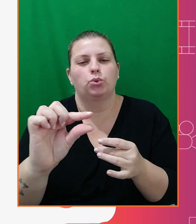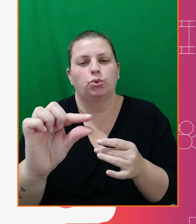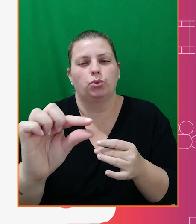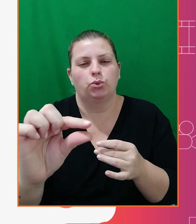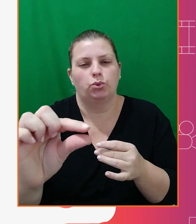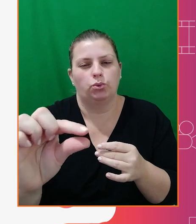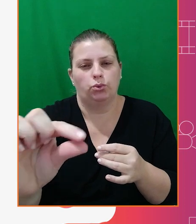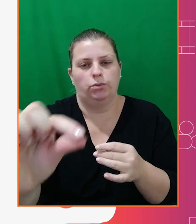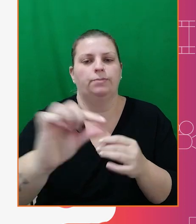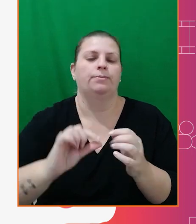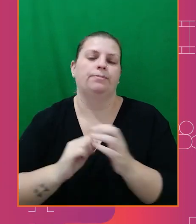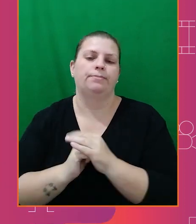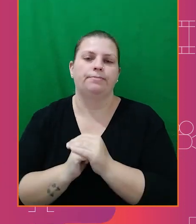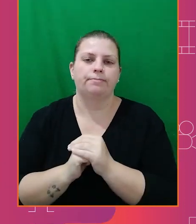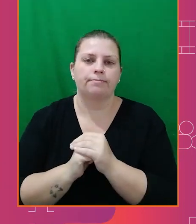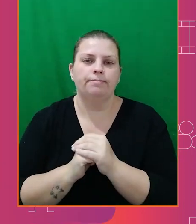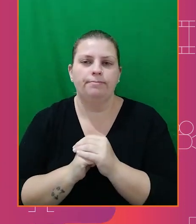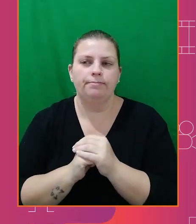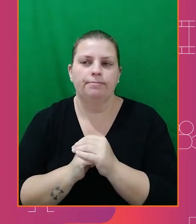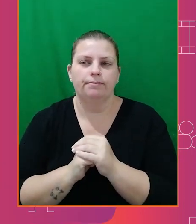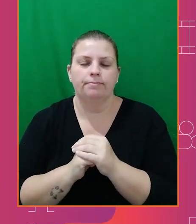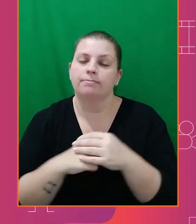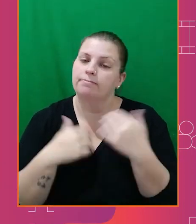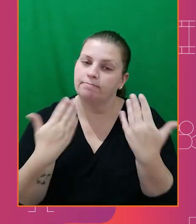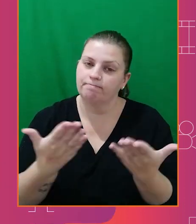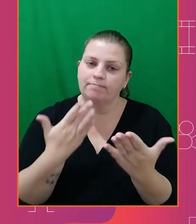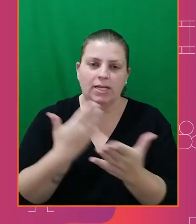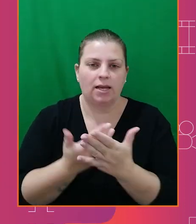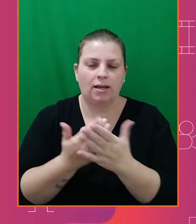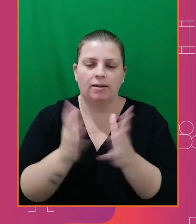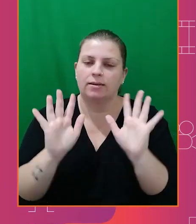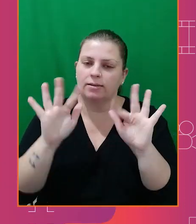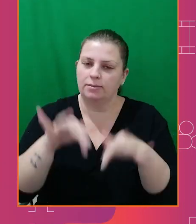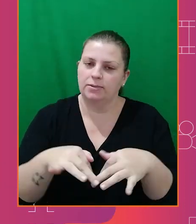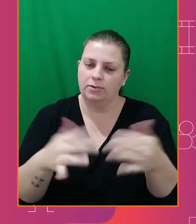tamanho cada vez menor. Nossa aula se encerra por